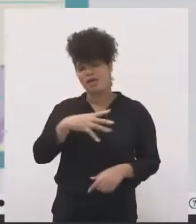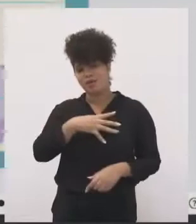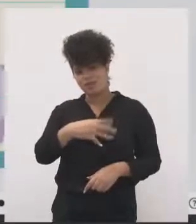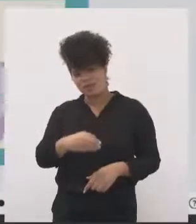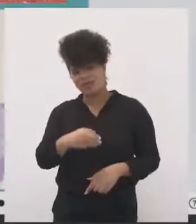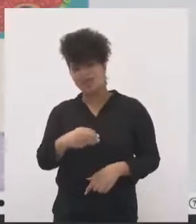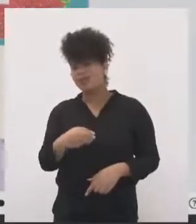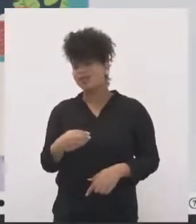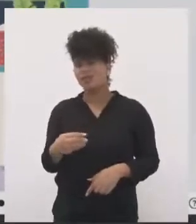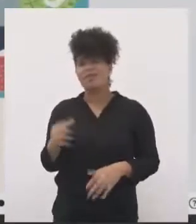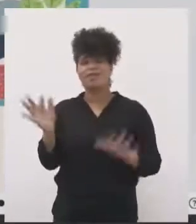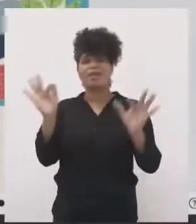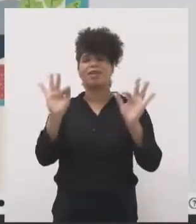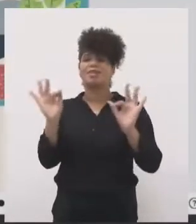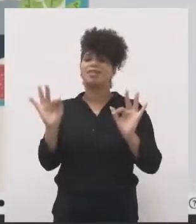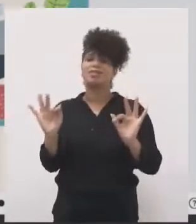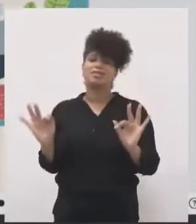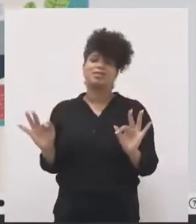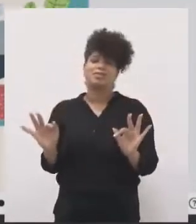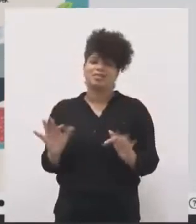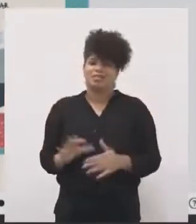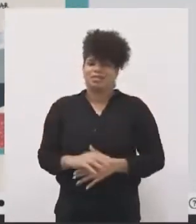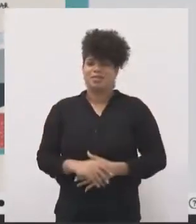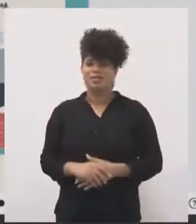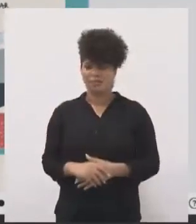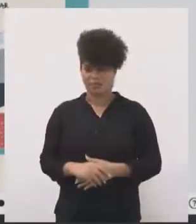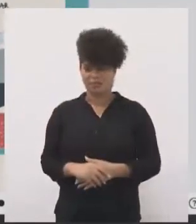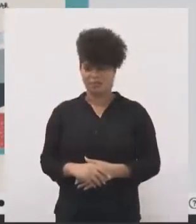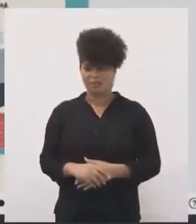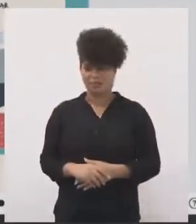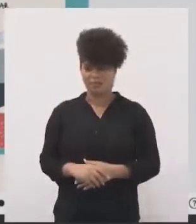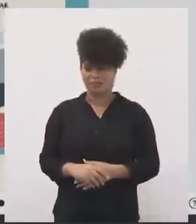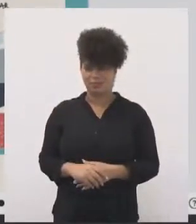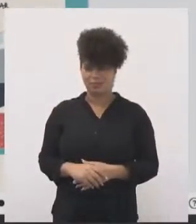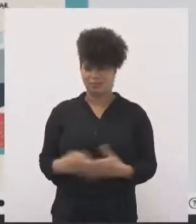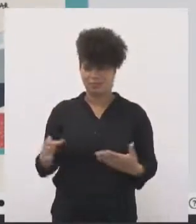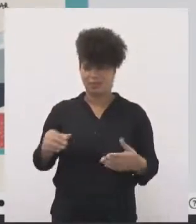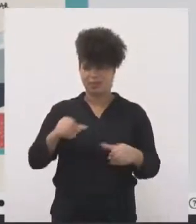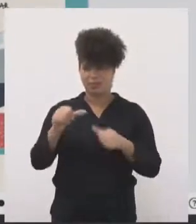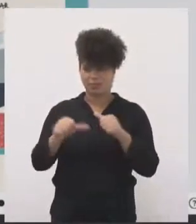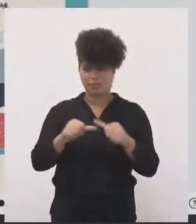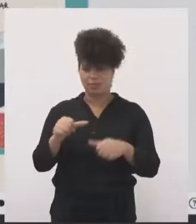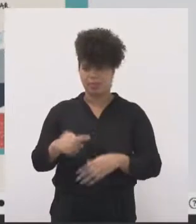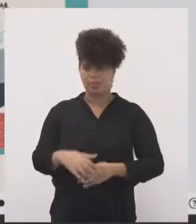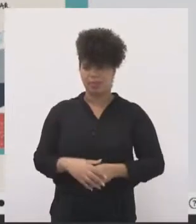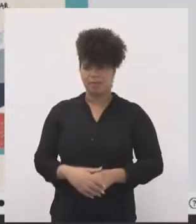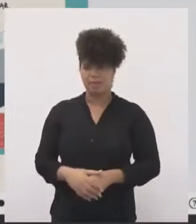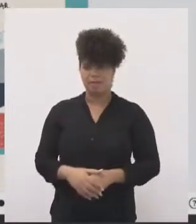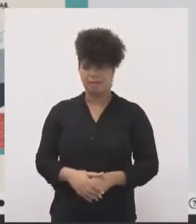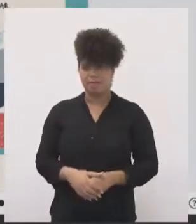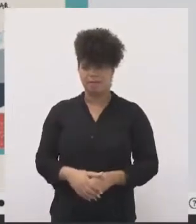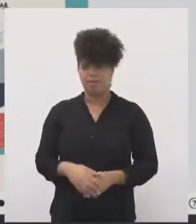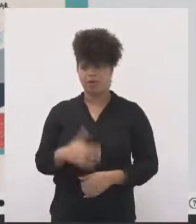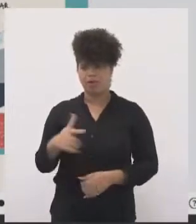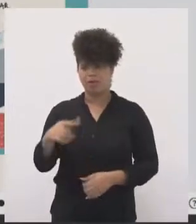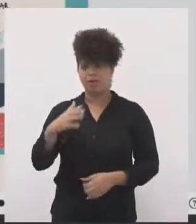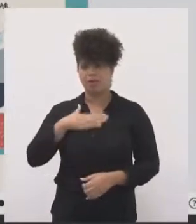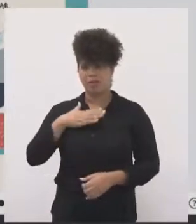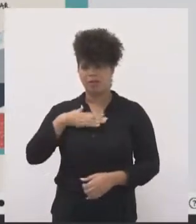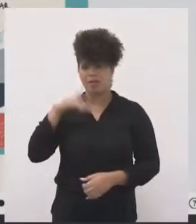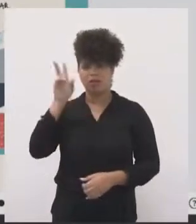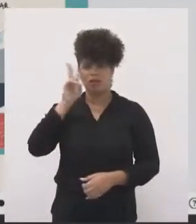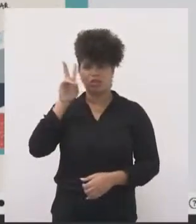e voe alto. Tá. Eu vou trocar, e ao invés de lições do Dino, eu vou colocar a minha historinha